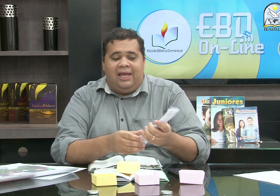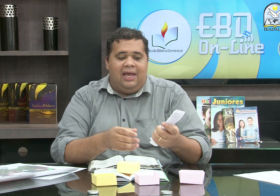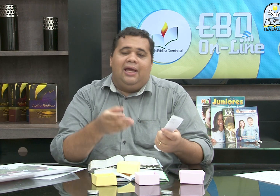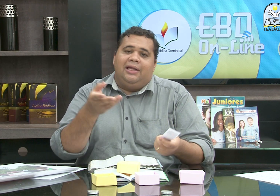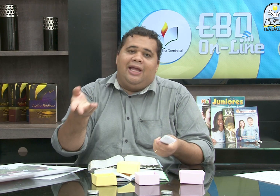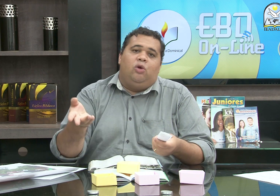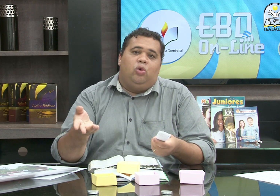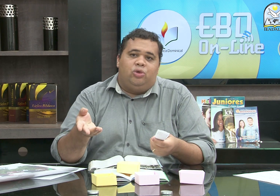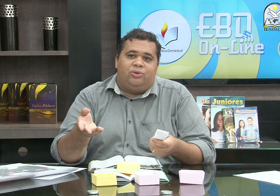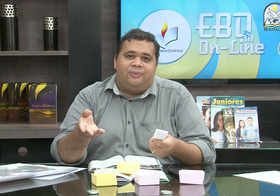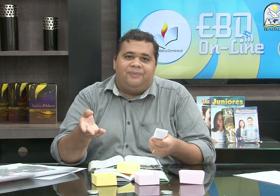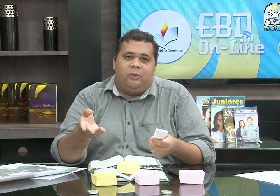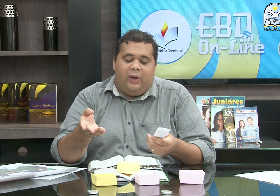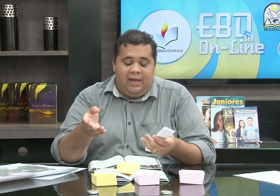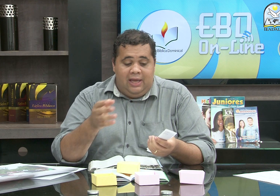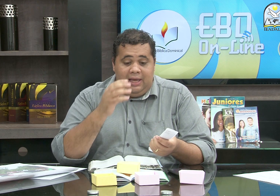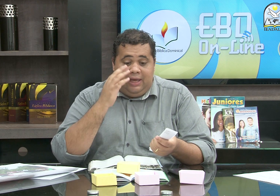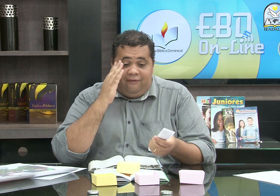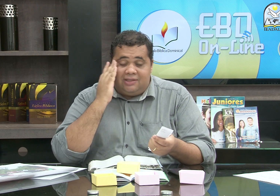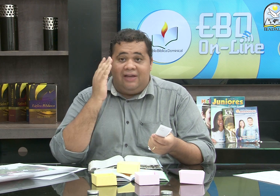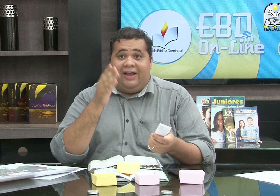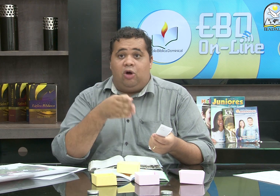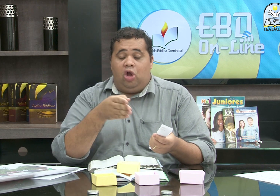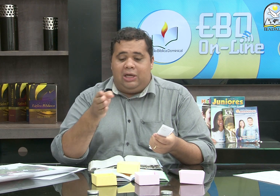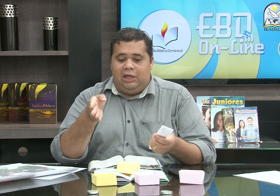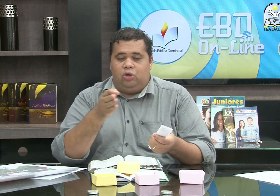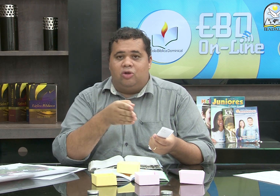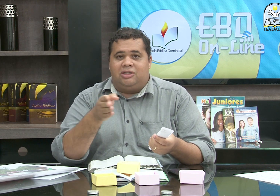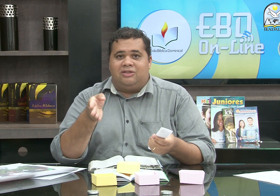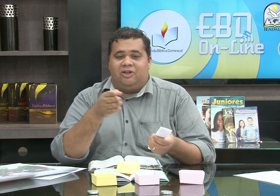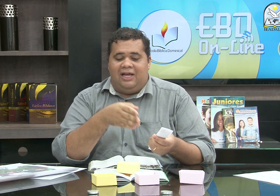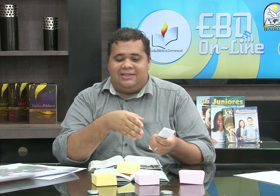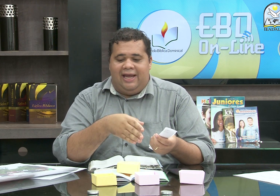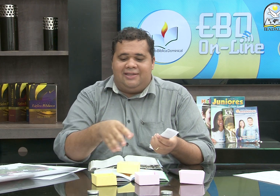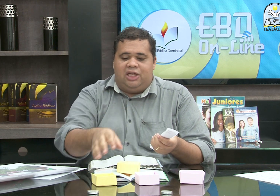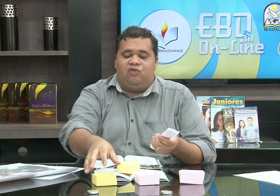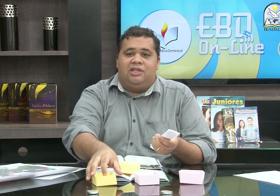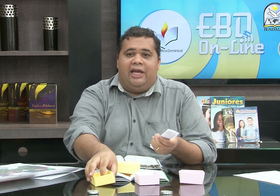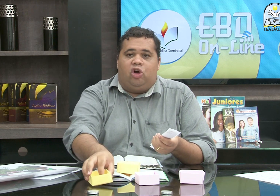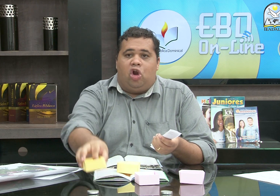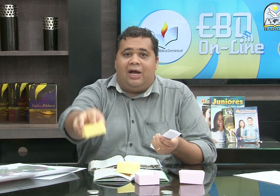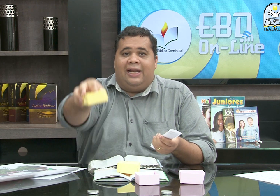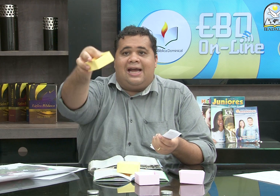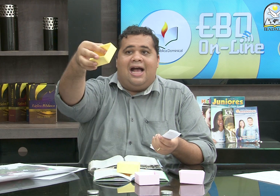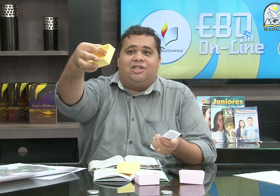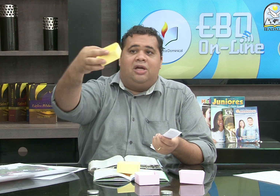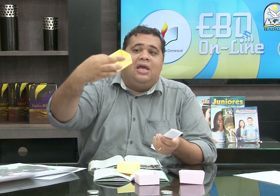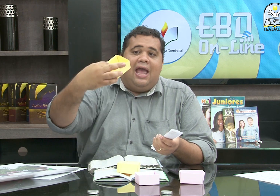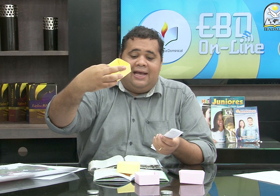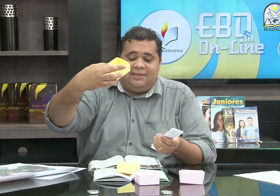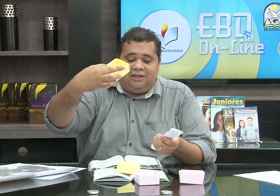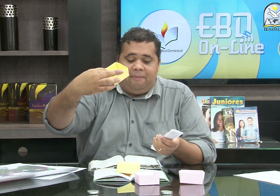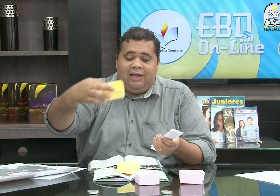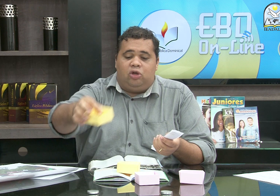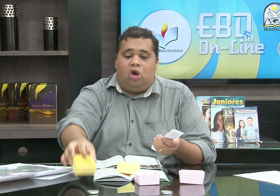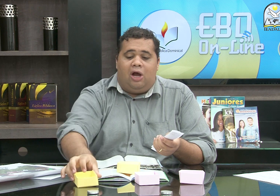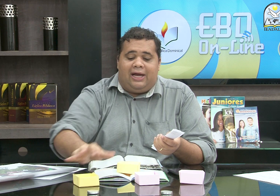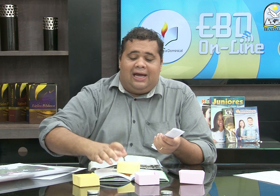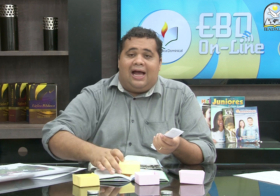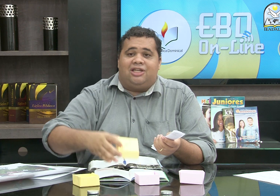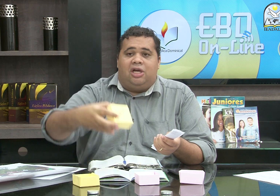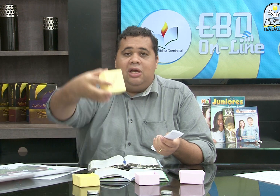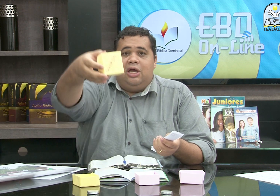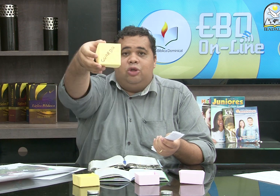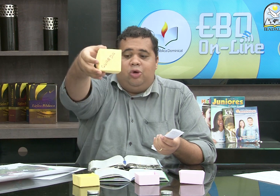alguém que tem o luto não é e você vai colocando com seus adolescentes eles vão dizendo coloca na caixa esse sentimento